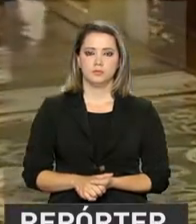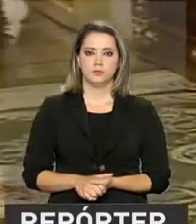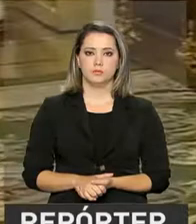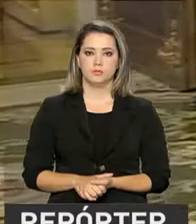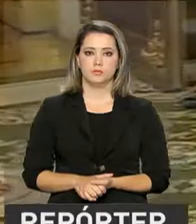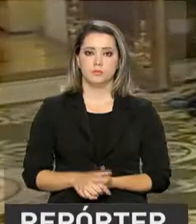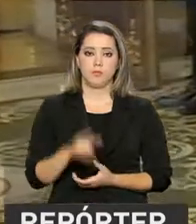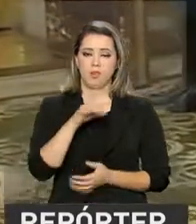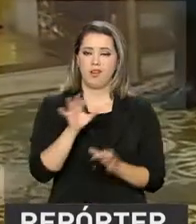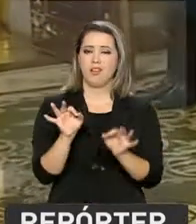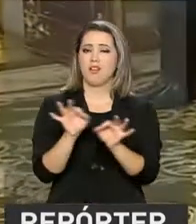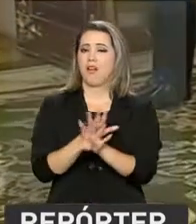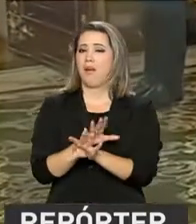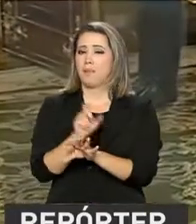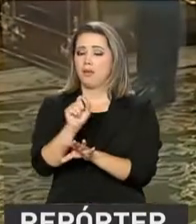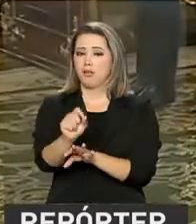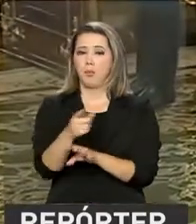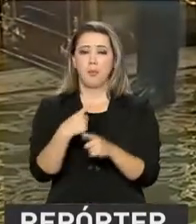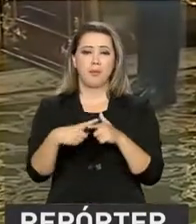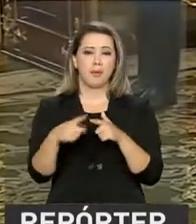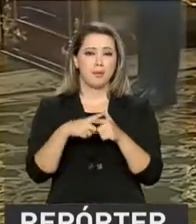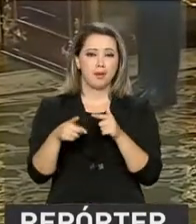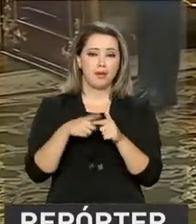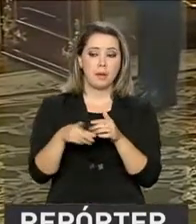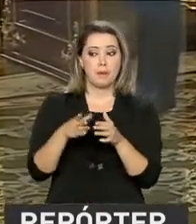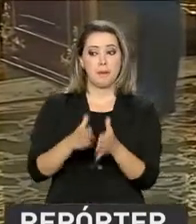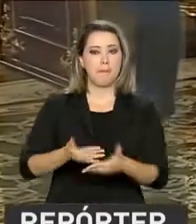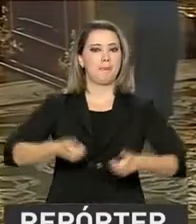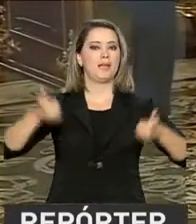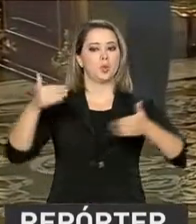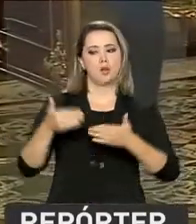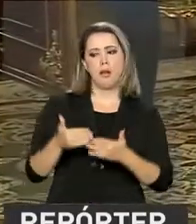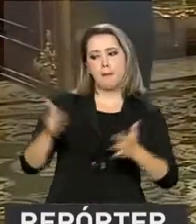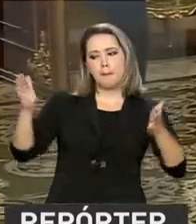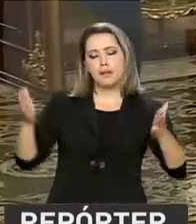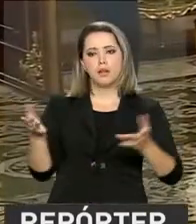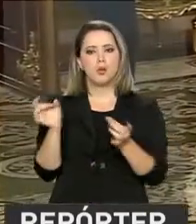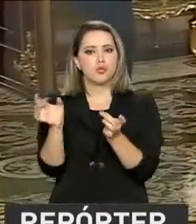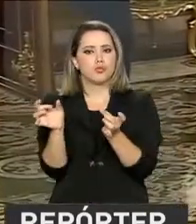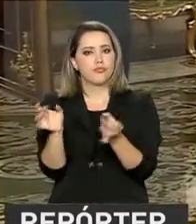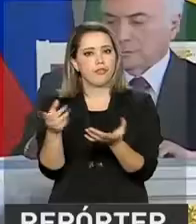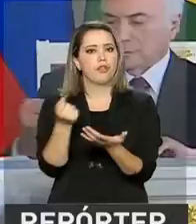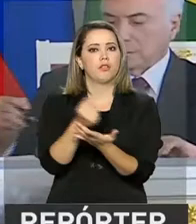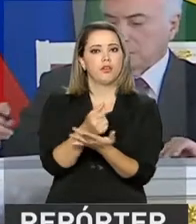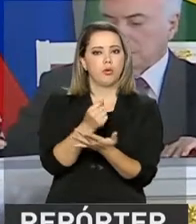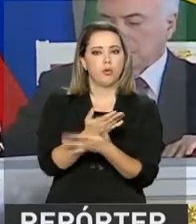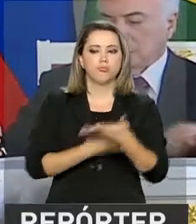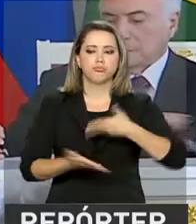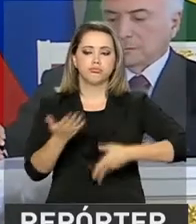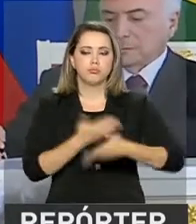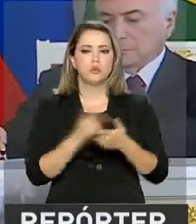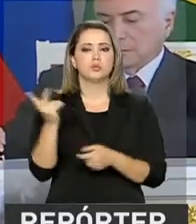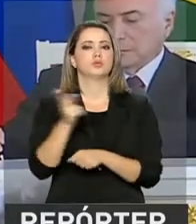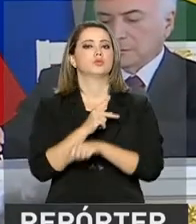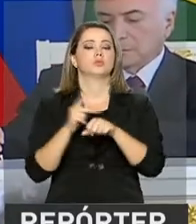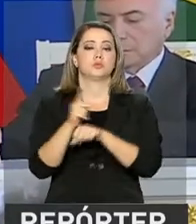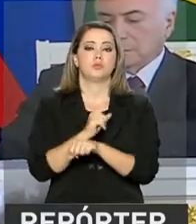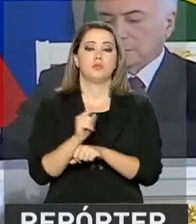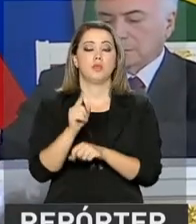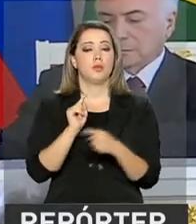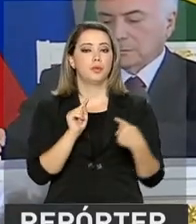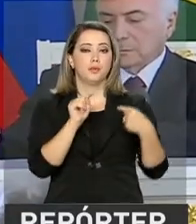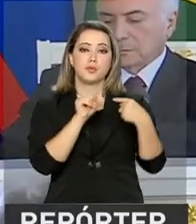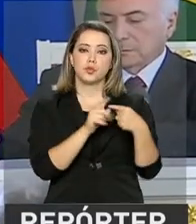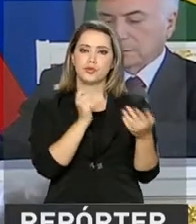eliminar barreiras para promover a ampliação do comércio e de investimentos entre brasil e rússia esse é um dos principais objetivos